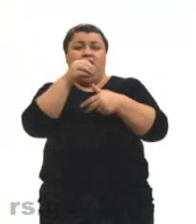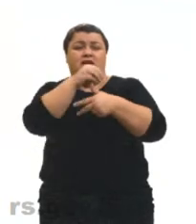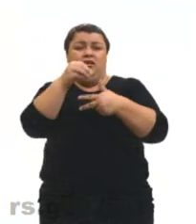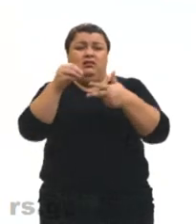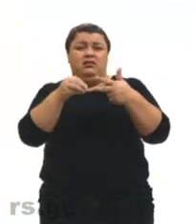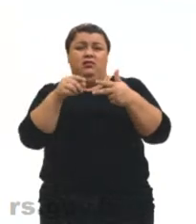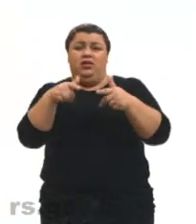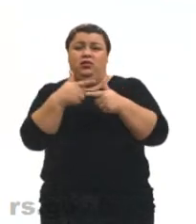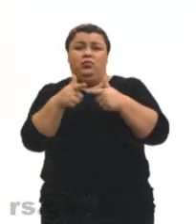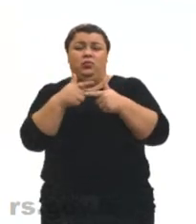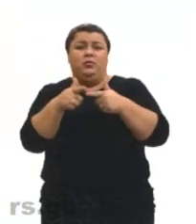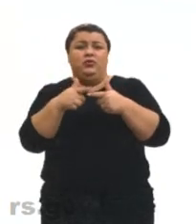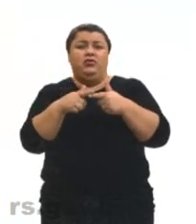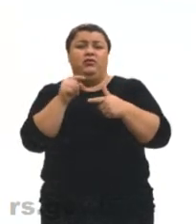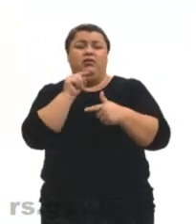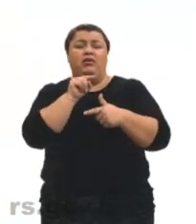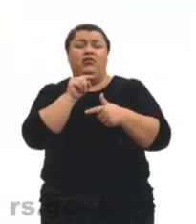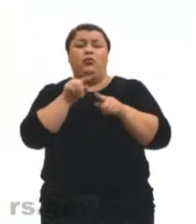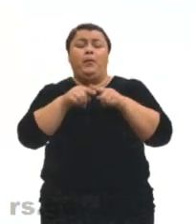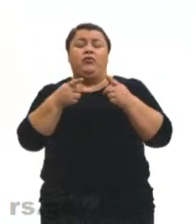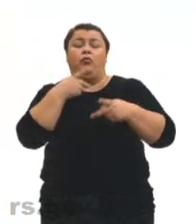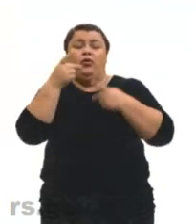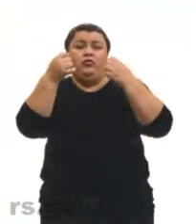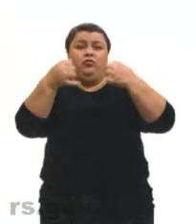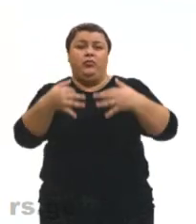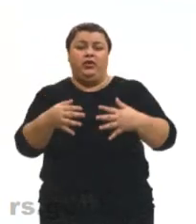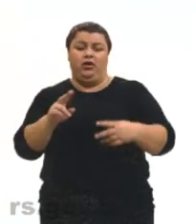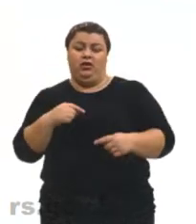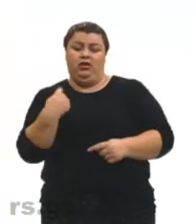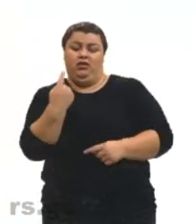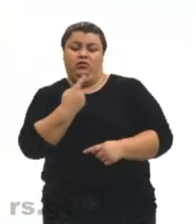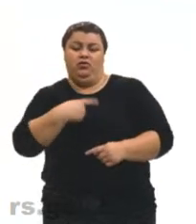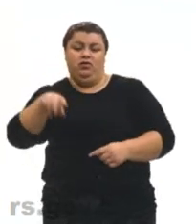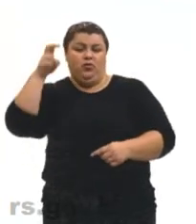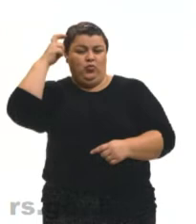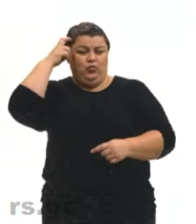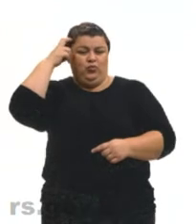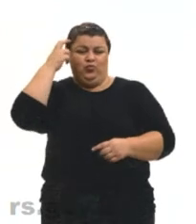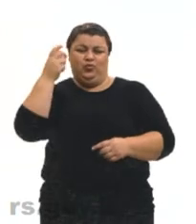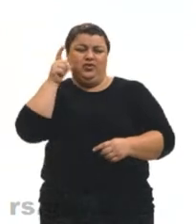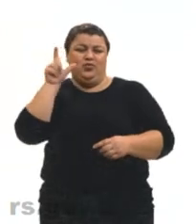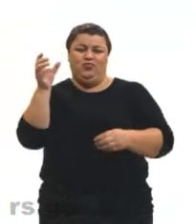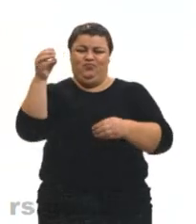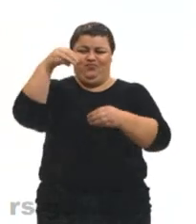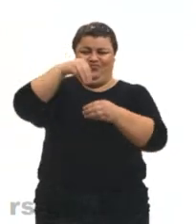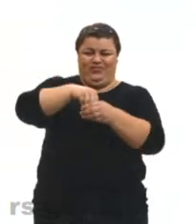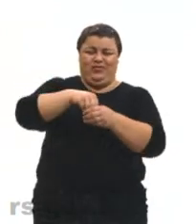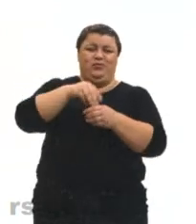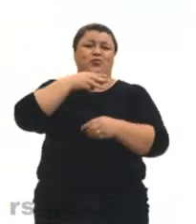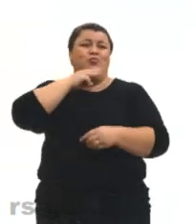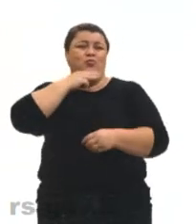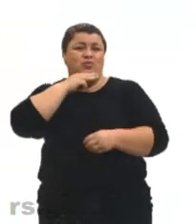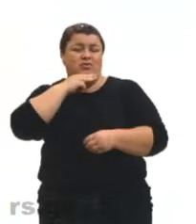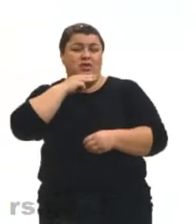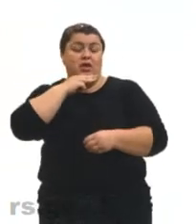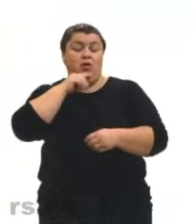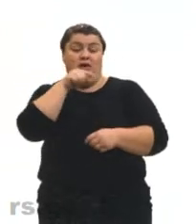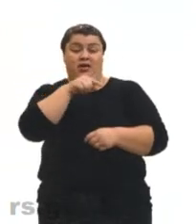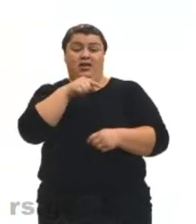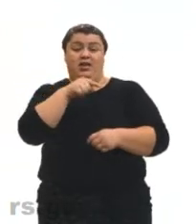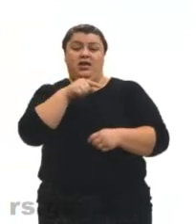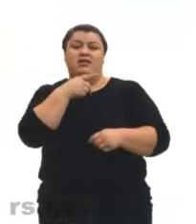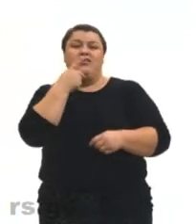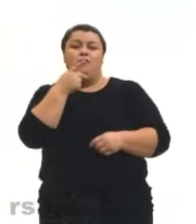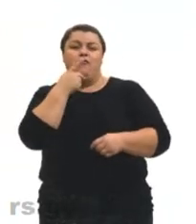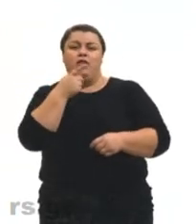Enem ela não problematiza isso mas quando diz a nossa cultura não cabe nos museus eles também estão afirmando que a cultura indígena